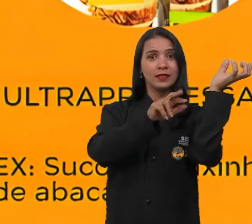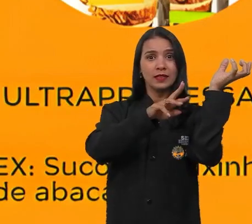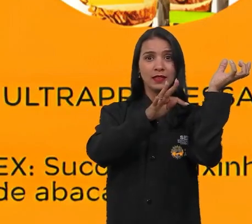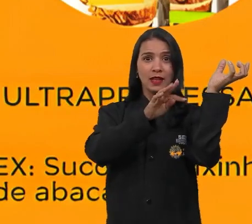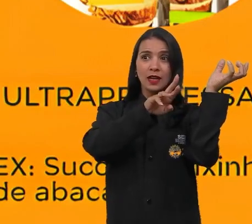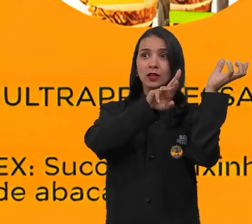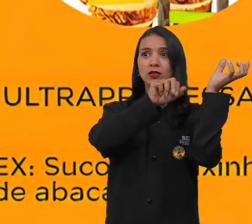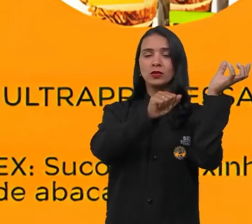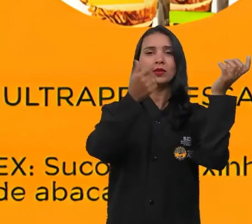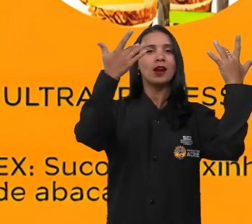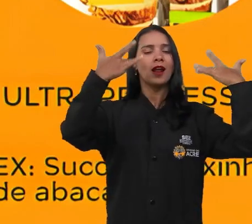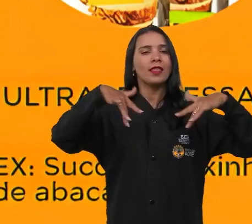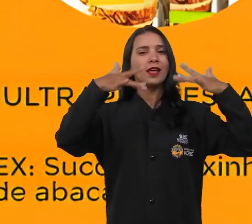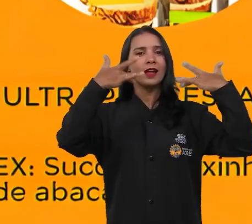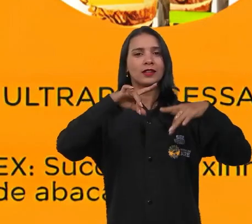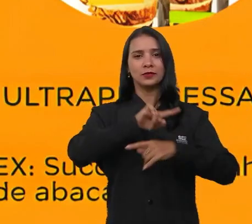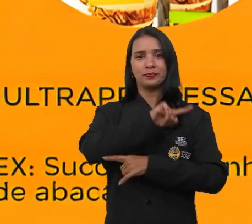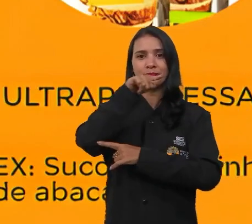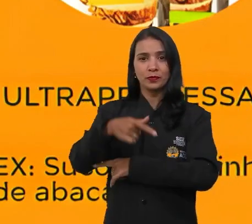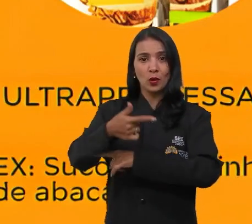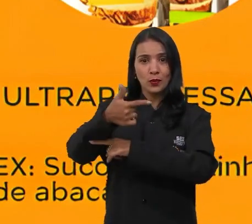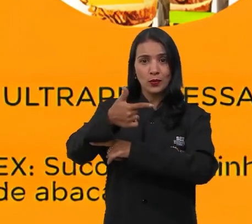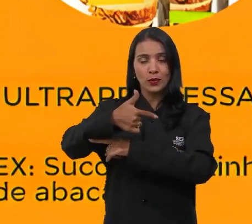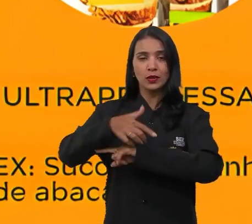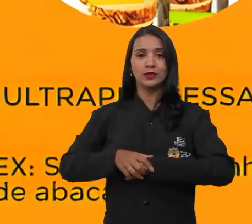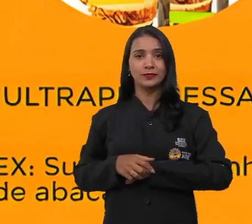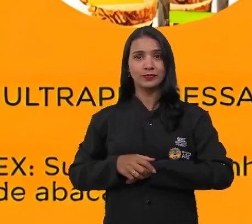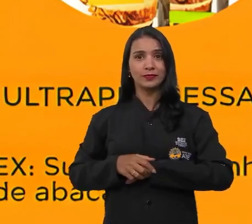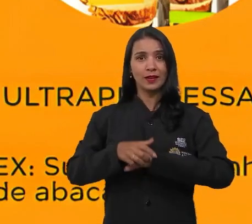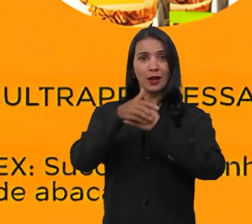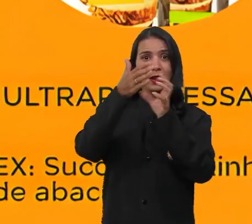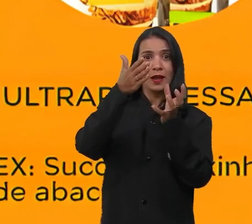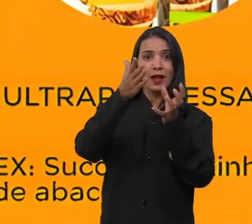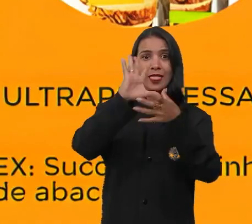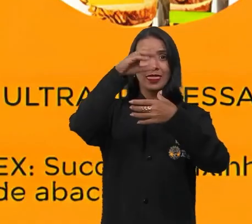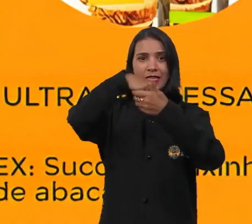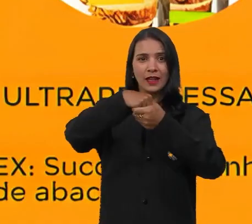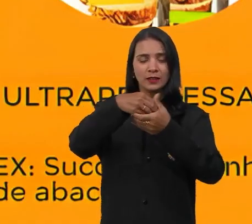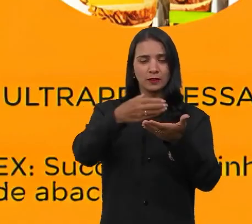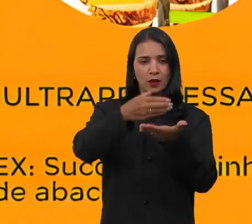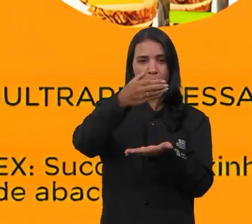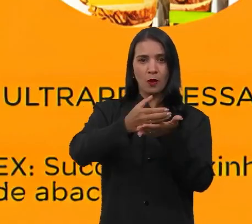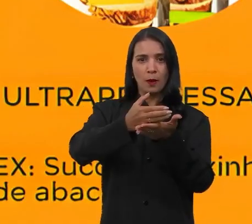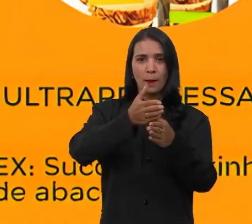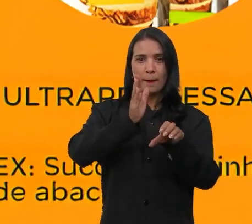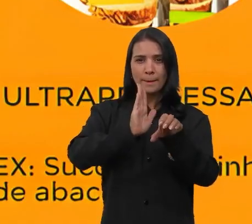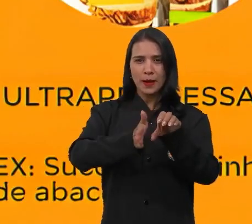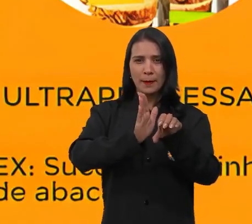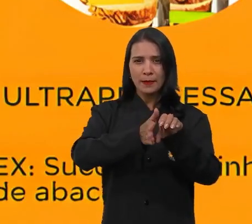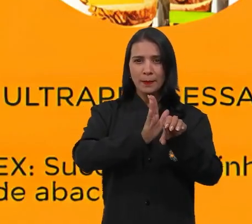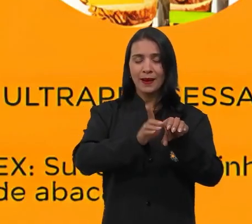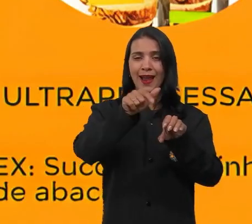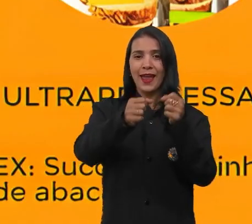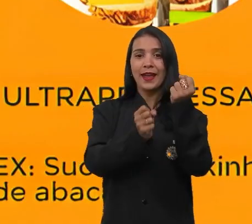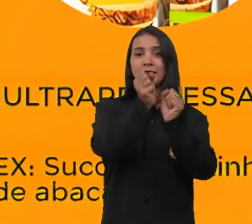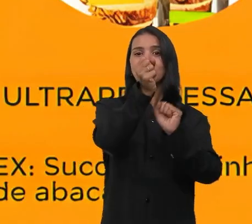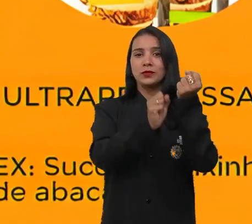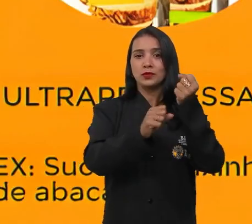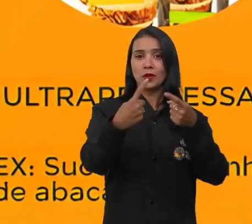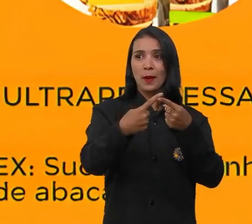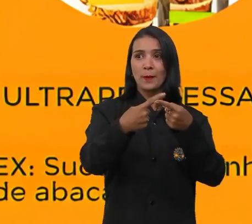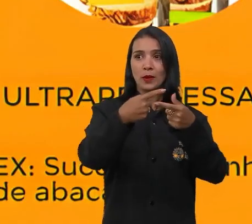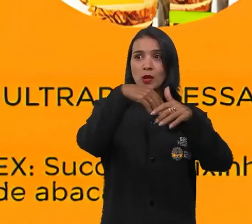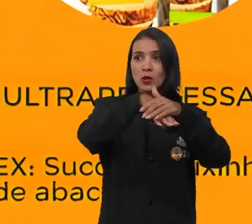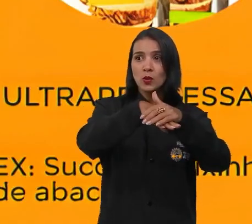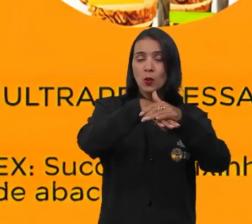Já o abacaxi em caldas, ele é um produto que a gente chama de processado. E o suco de caixinha ali